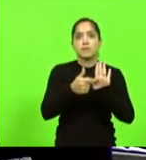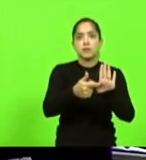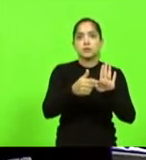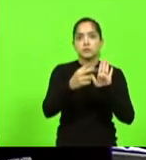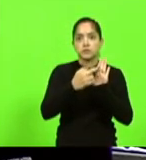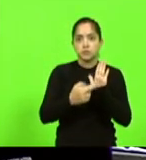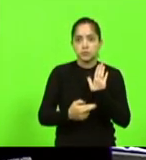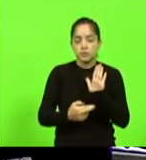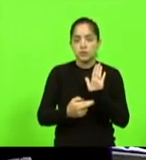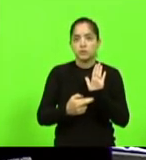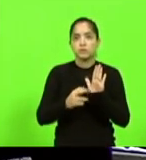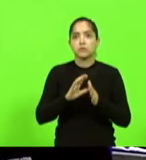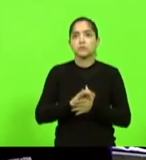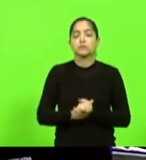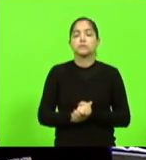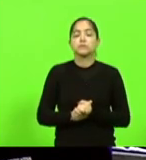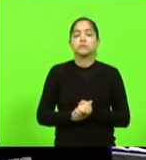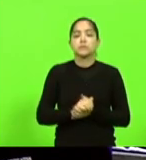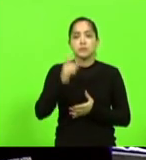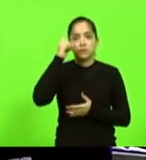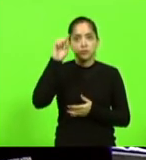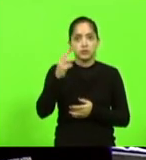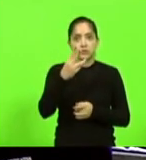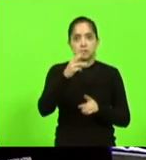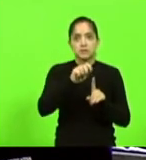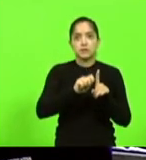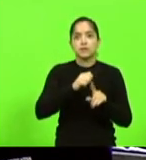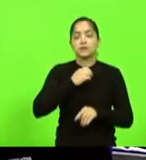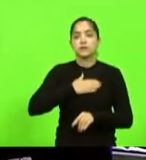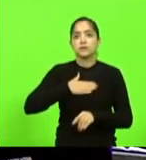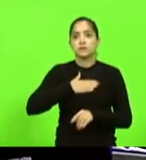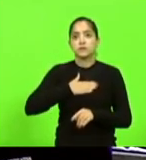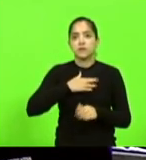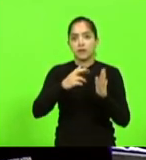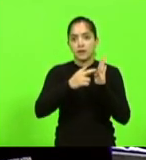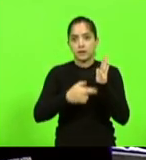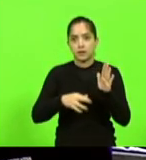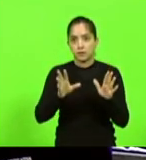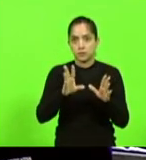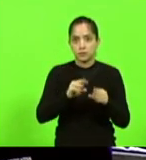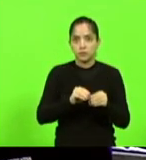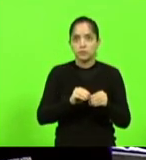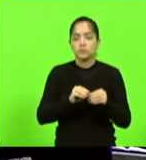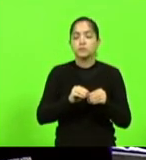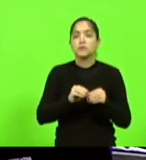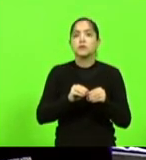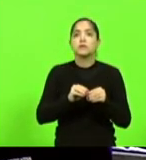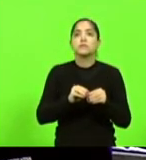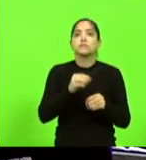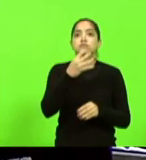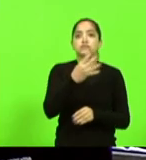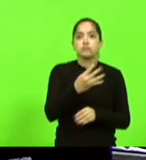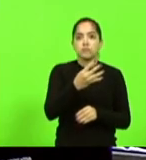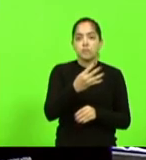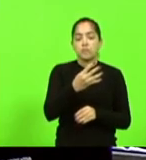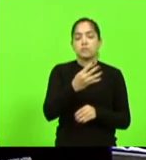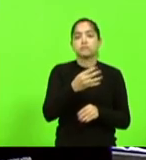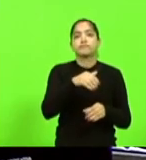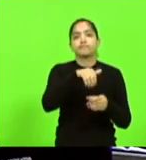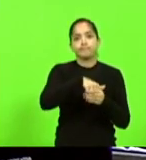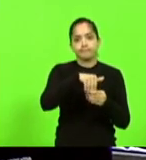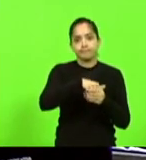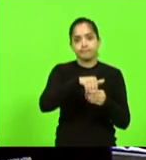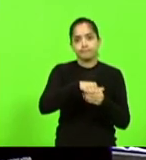preliminar. 3 de agosto, votação do relatório conclusivo. E 4 de agosto, votação em